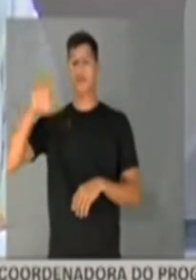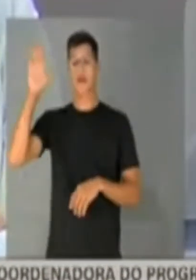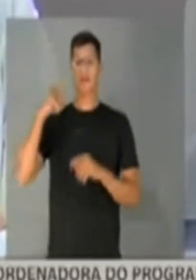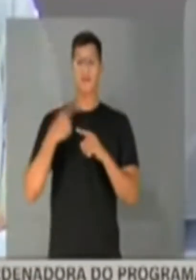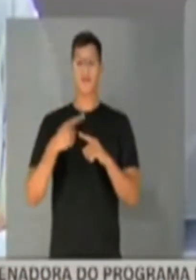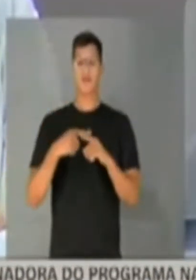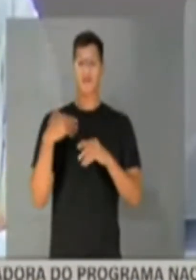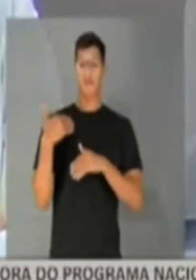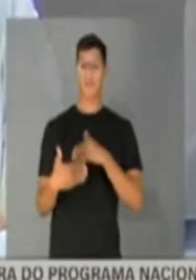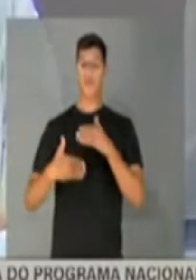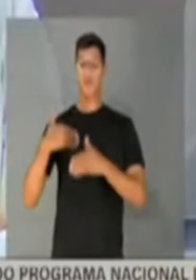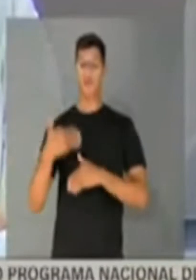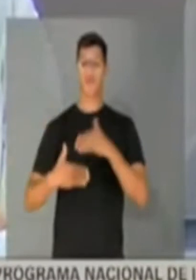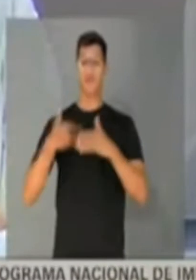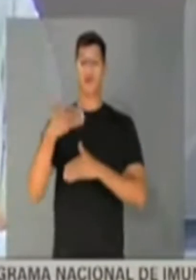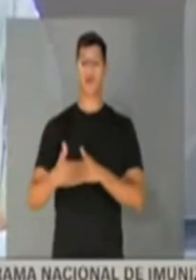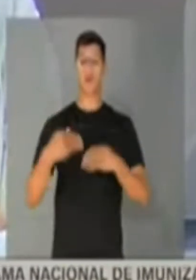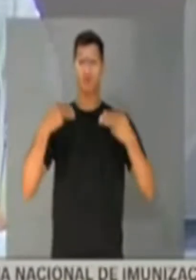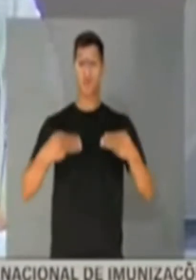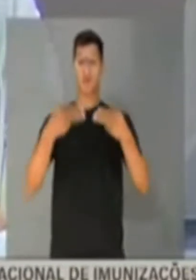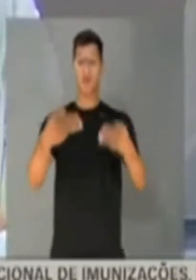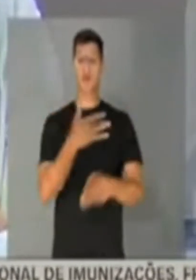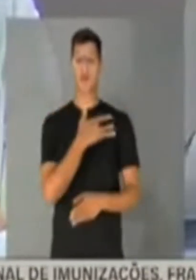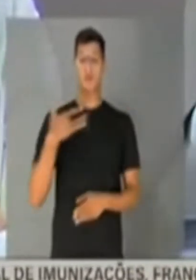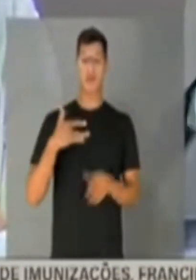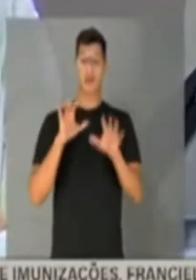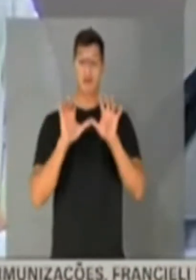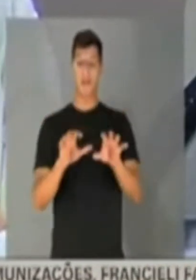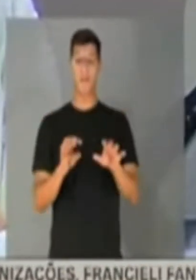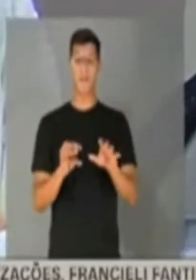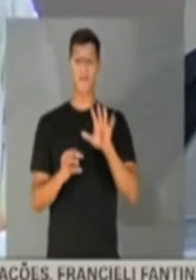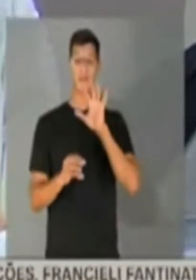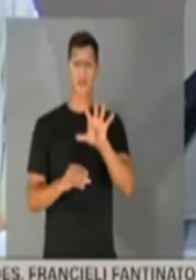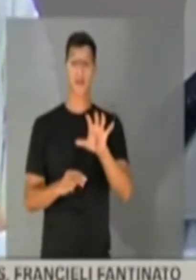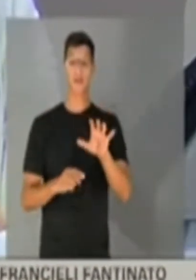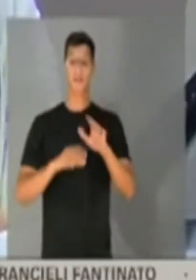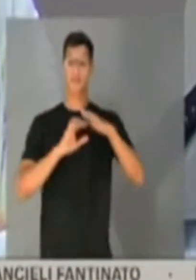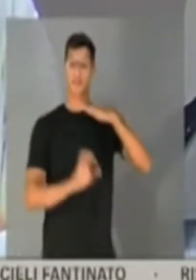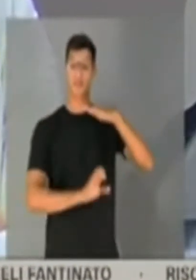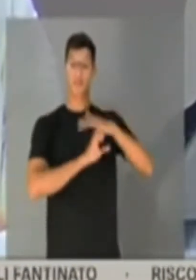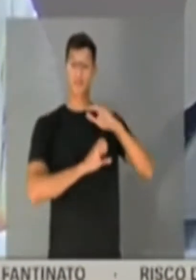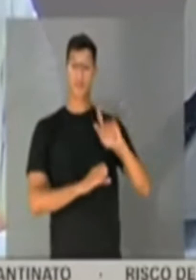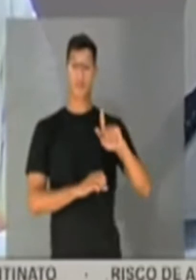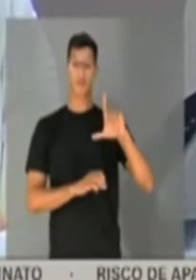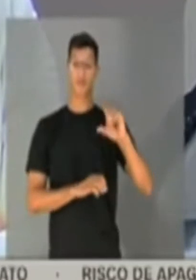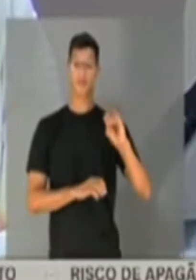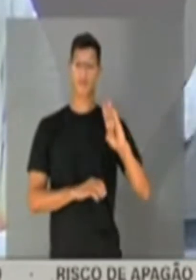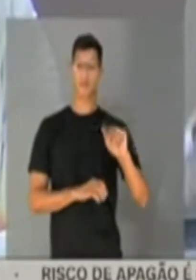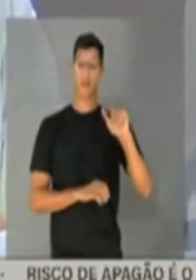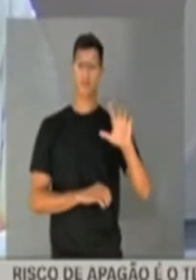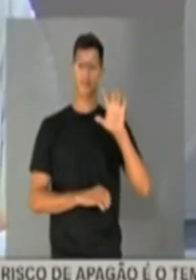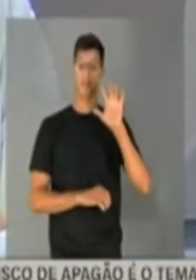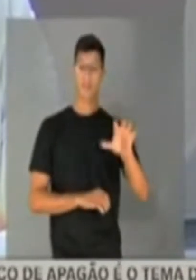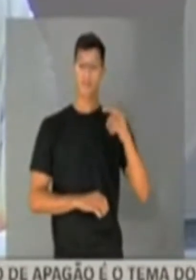porque o procedimento do Ministério da Saúde é esse. Então, em relação à empresa global, a este